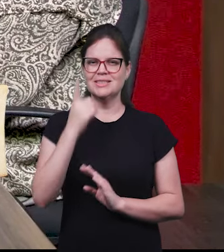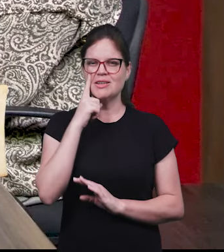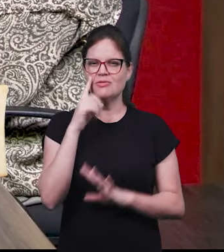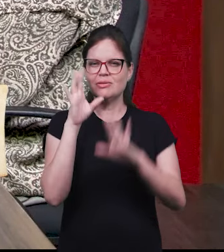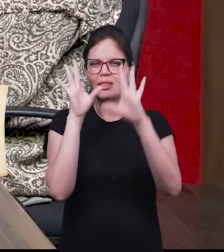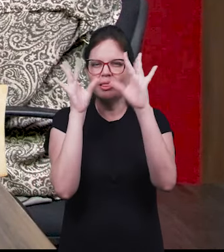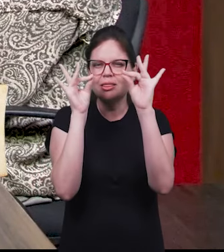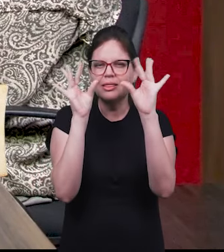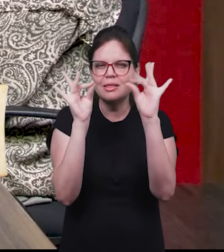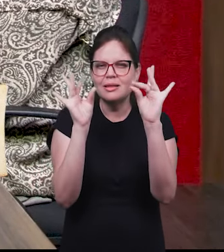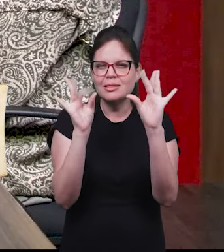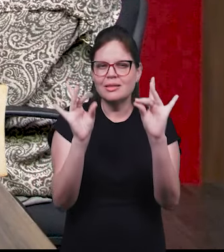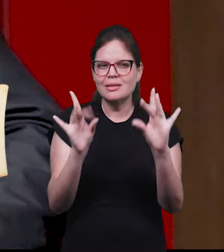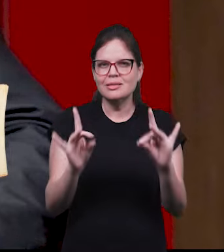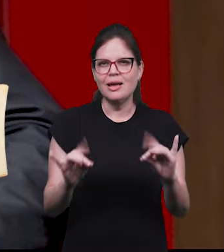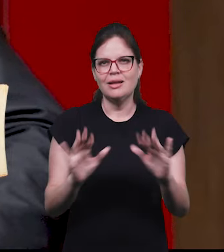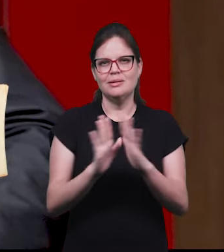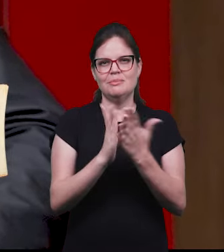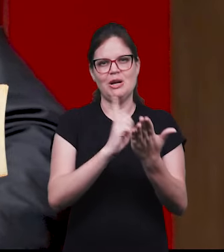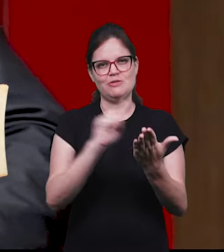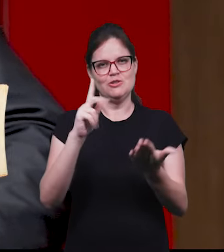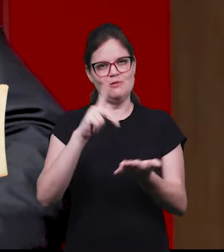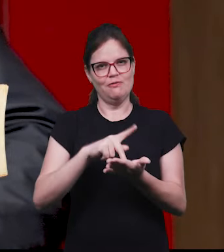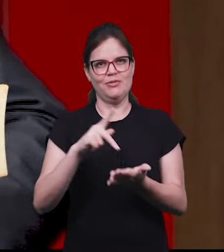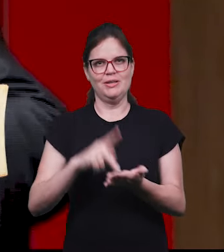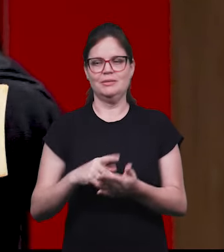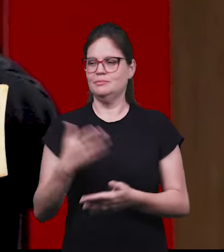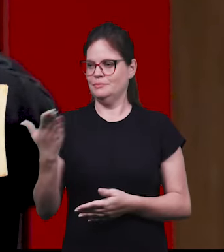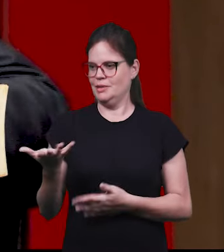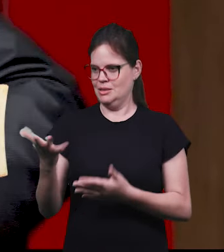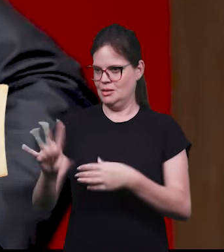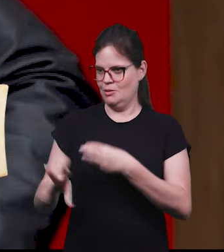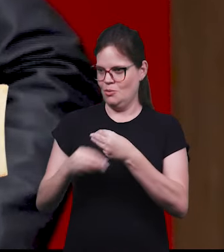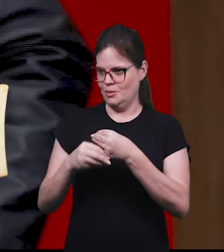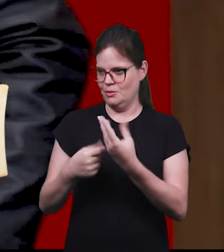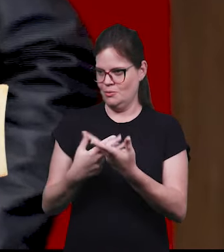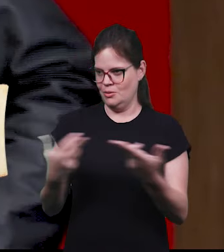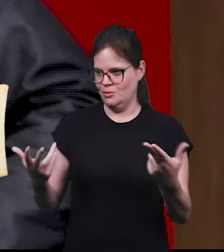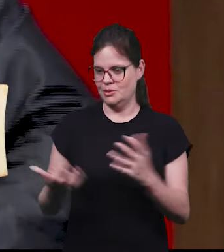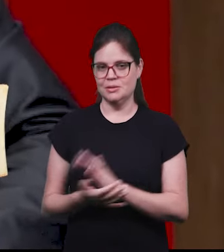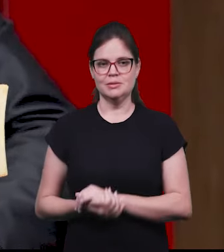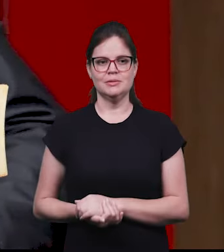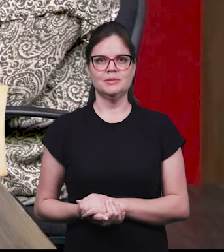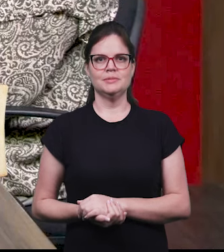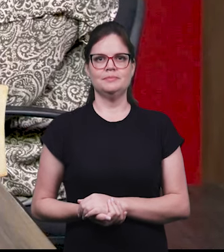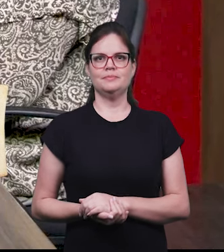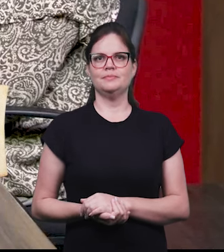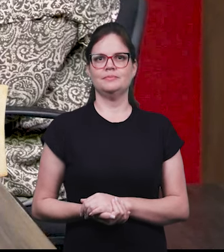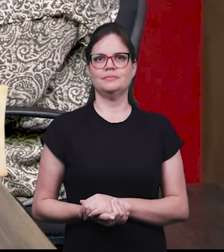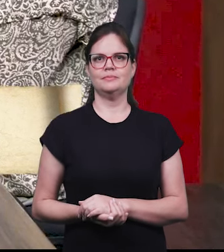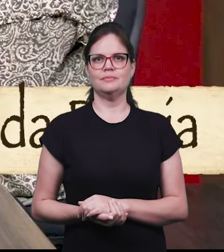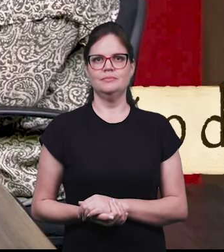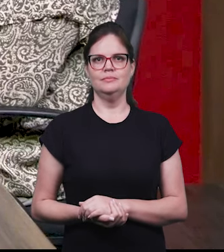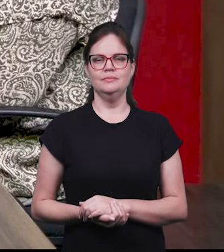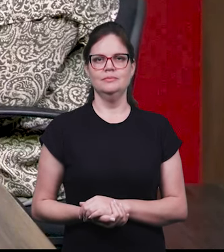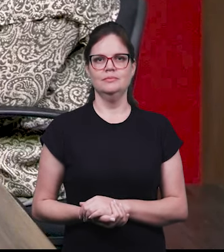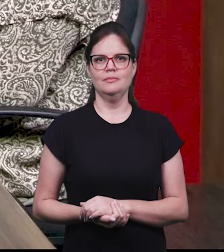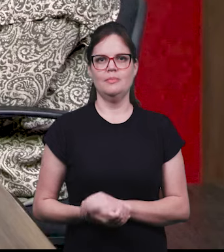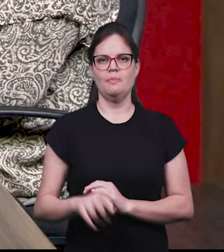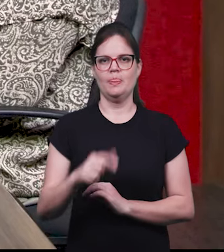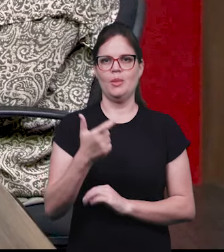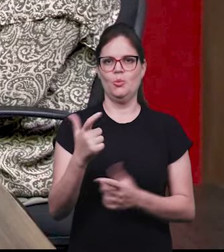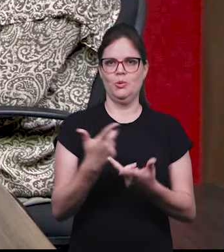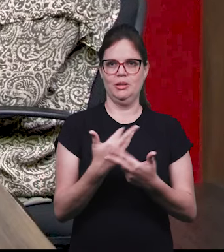Nas mínimas coisas a Bíblia ela é verdadeira. Doutora Jurama, alguma coisa a acrescentar? Mais um fato,